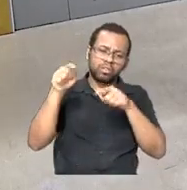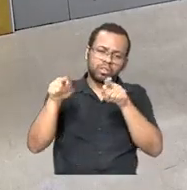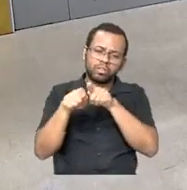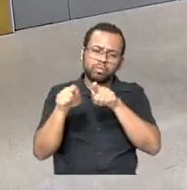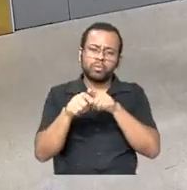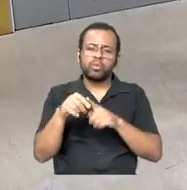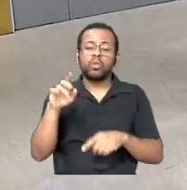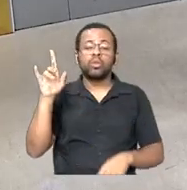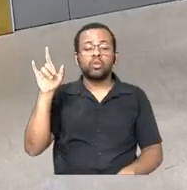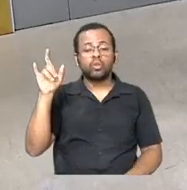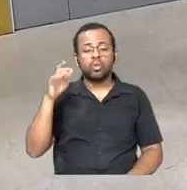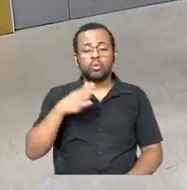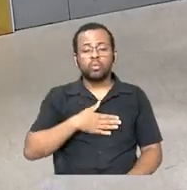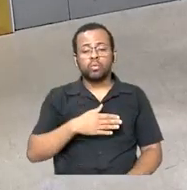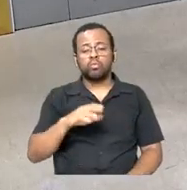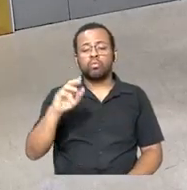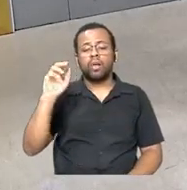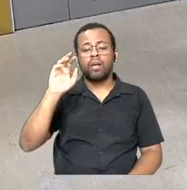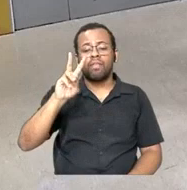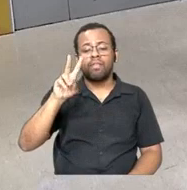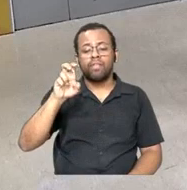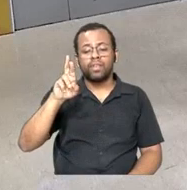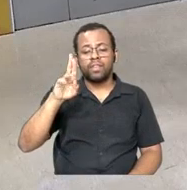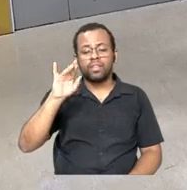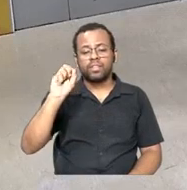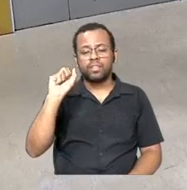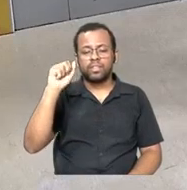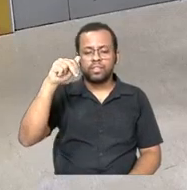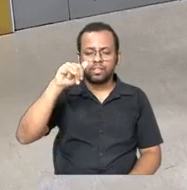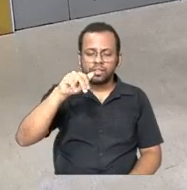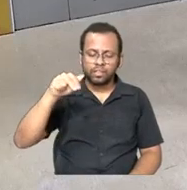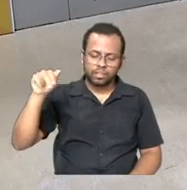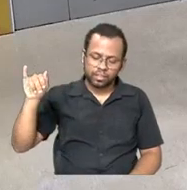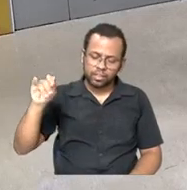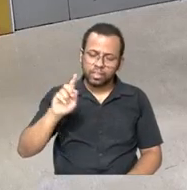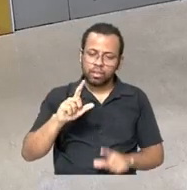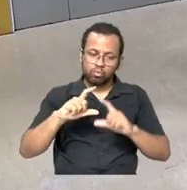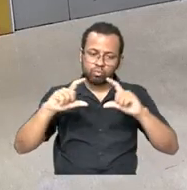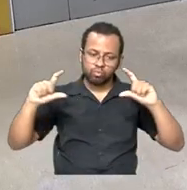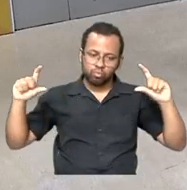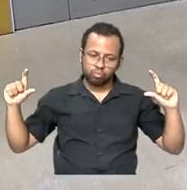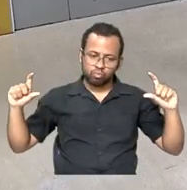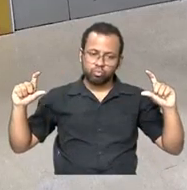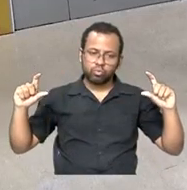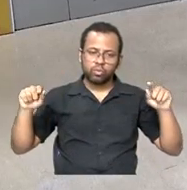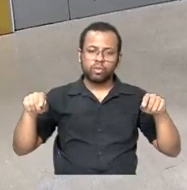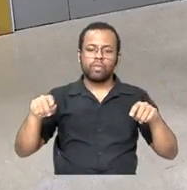no Instagram o meu perfil que é o @versiane 2n juntos